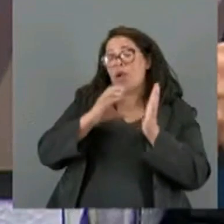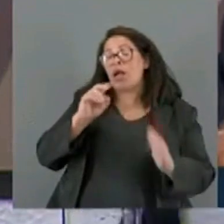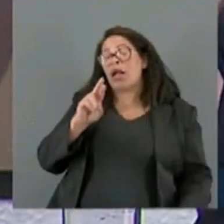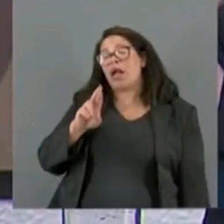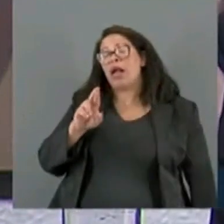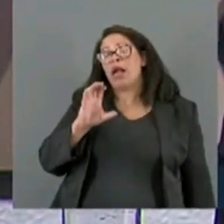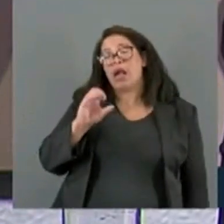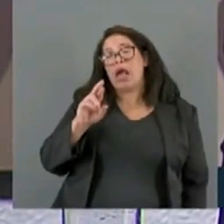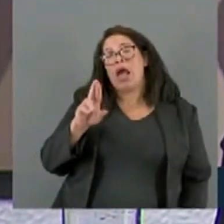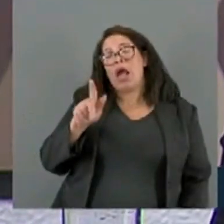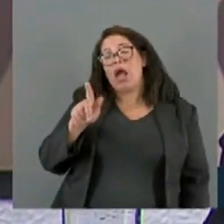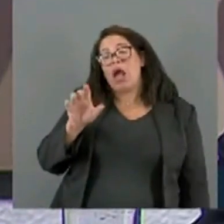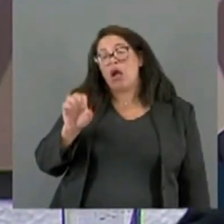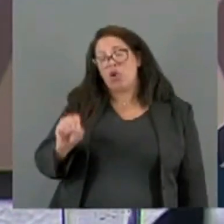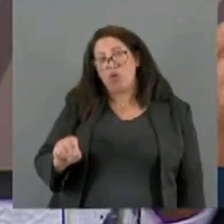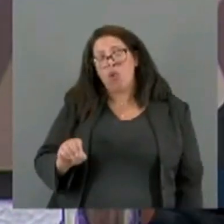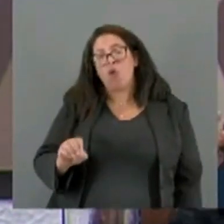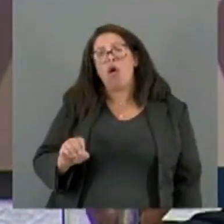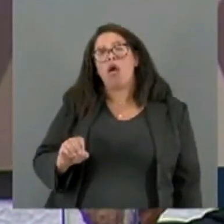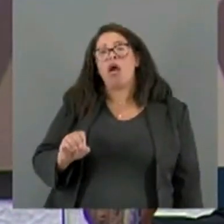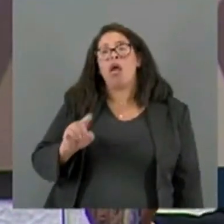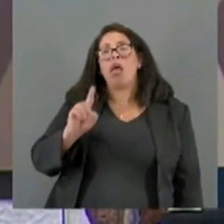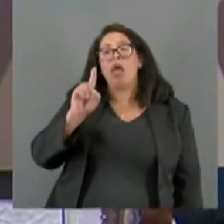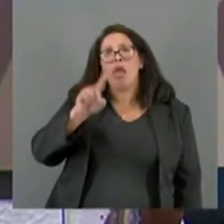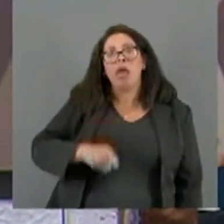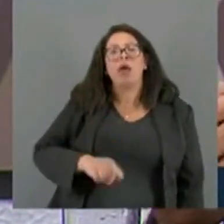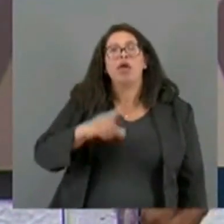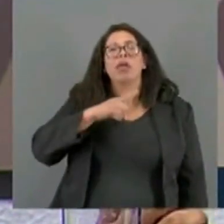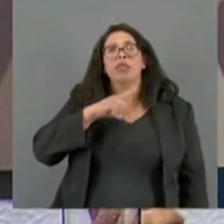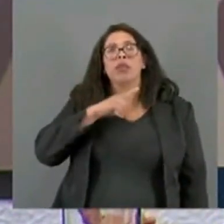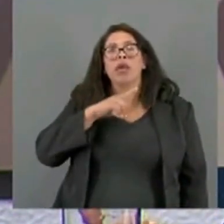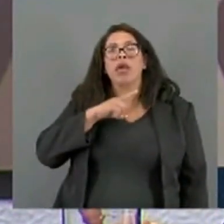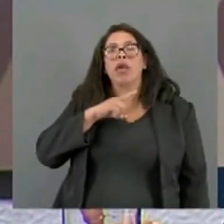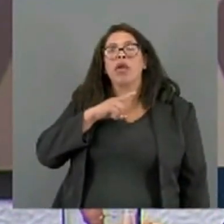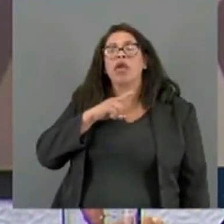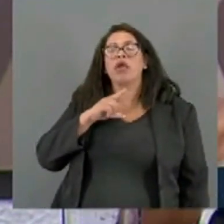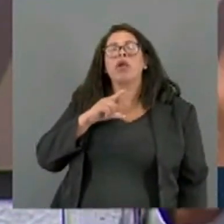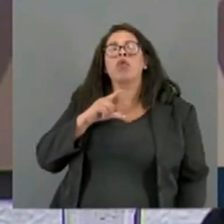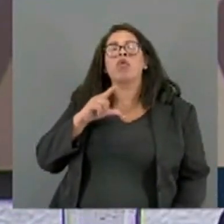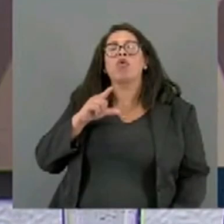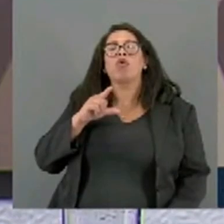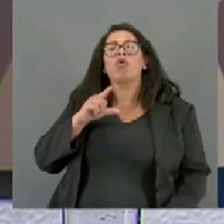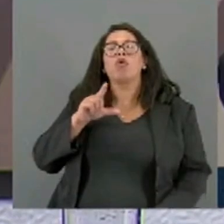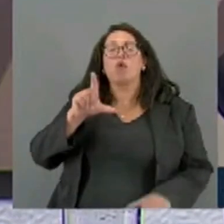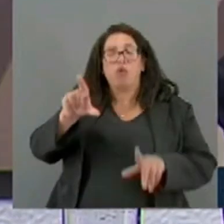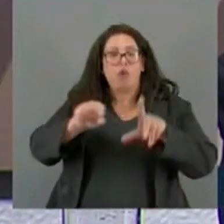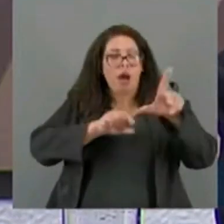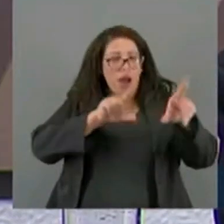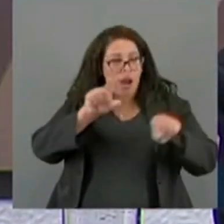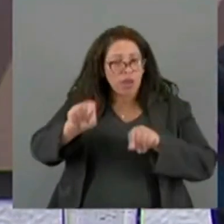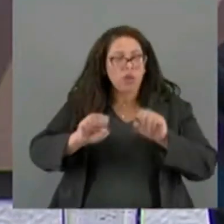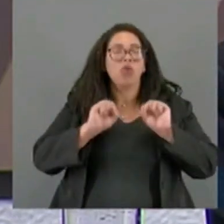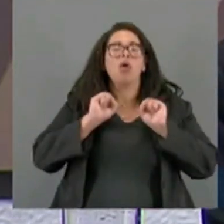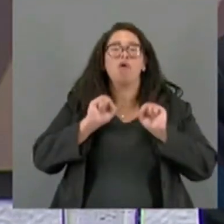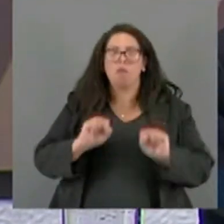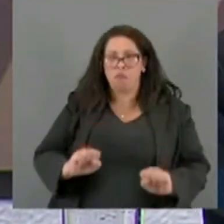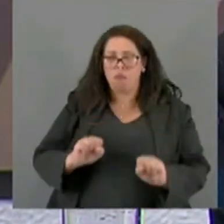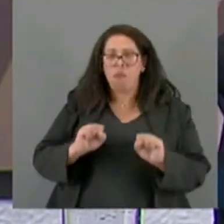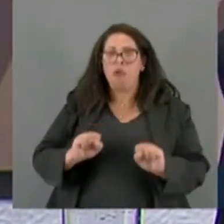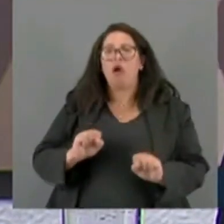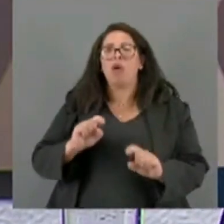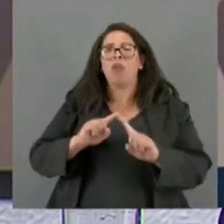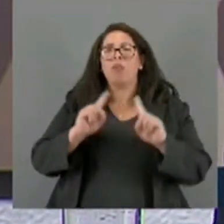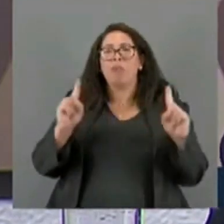ele assim o faz, fosse constitucional, ele tem o poder discricionário. Mas esse poder discricionário